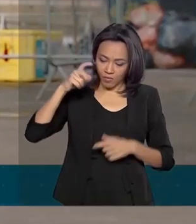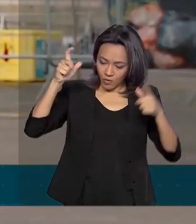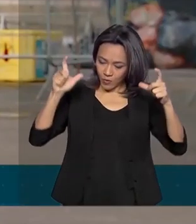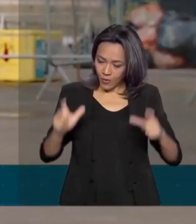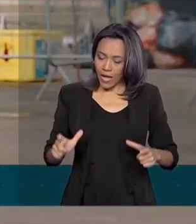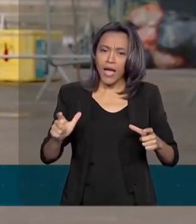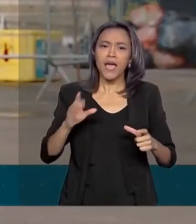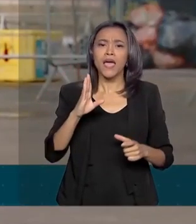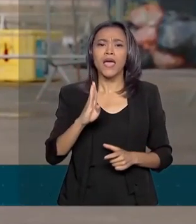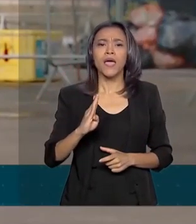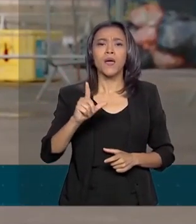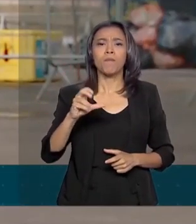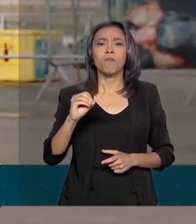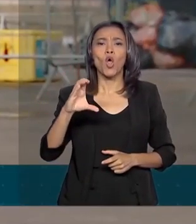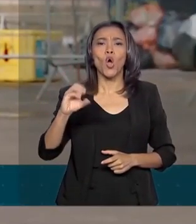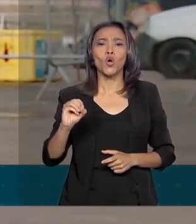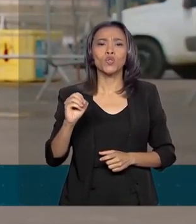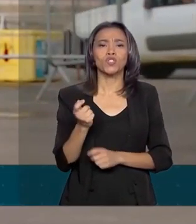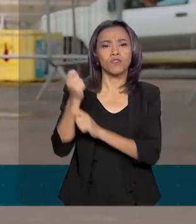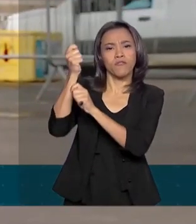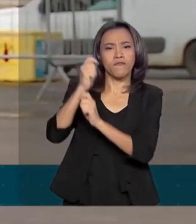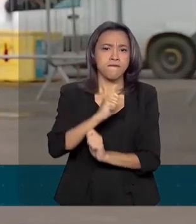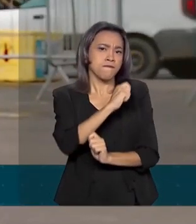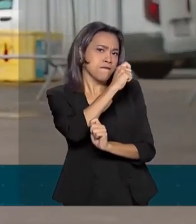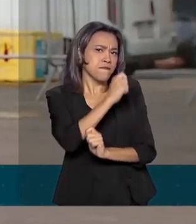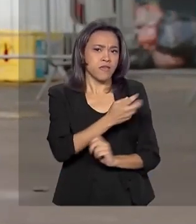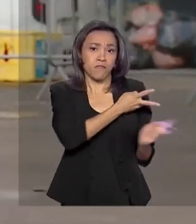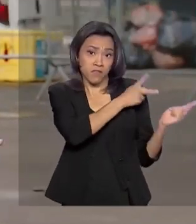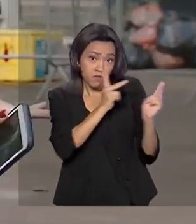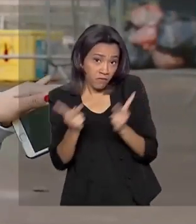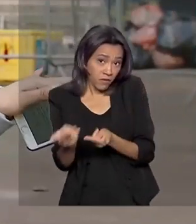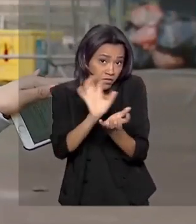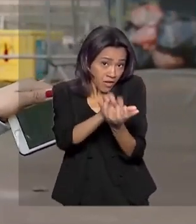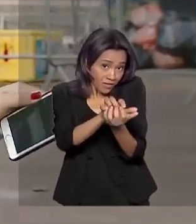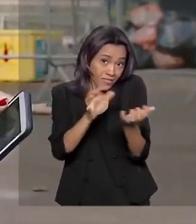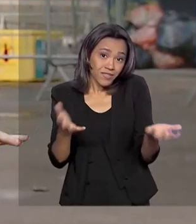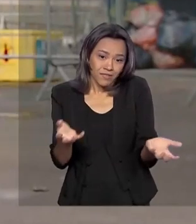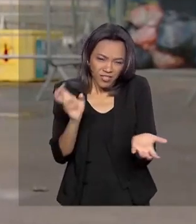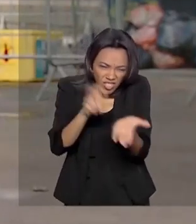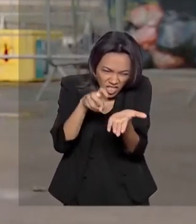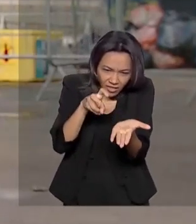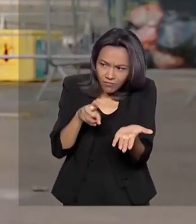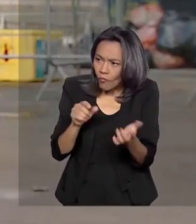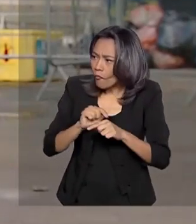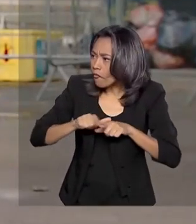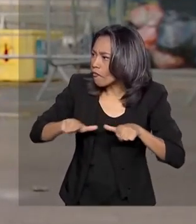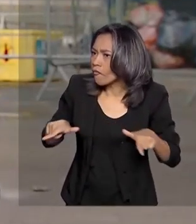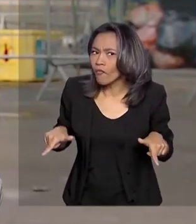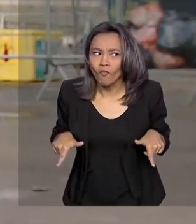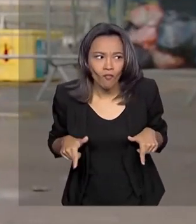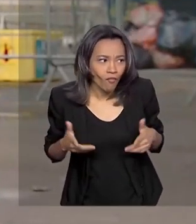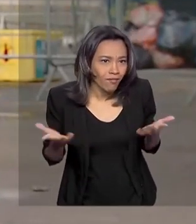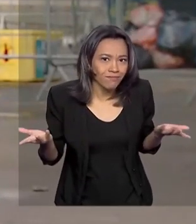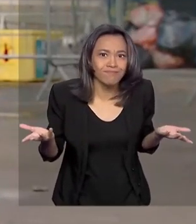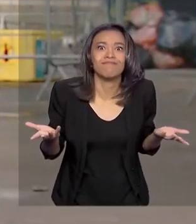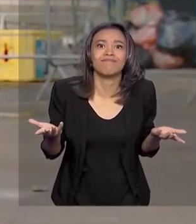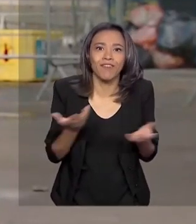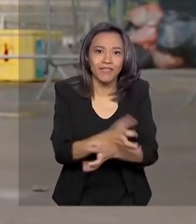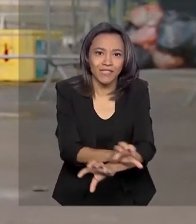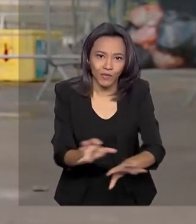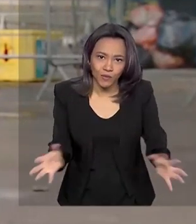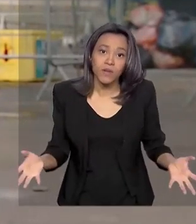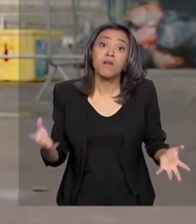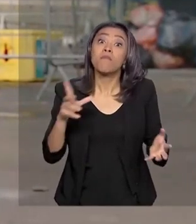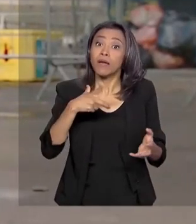É um bloco de frevo que foi trazido do Recife aqui para Brasília. O pessoal não acordou cedo para curtir a festa, não. Tá bem vazio por aqui, Carla. Mas quem já tá por aqui são